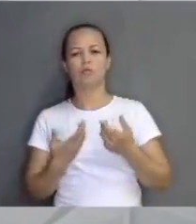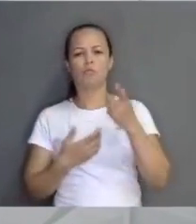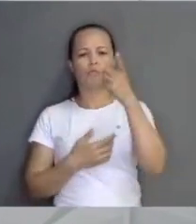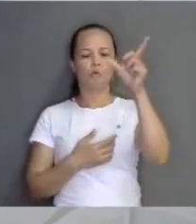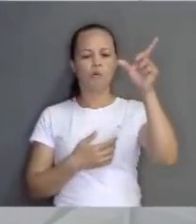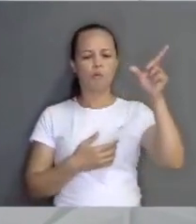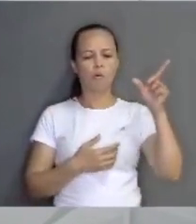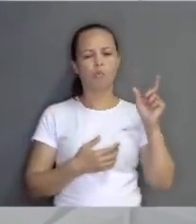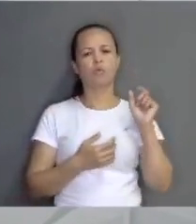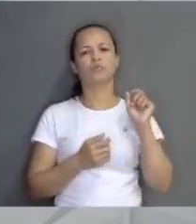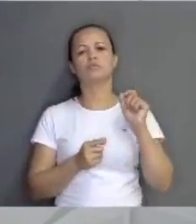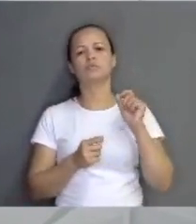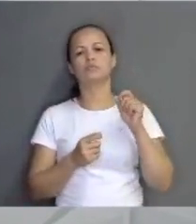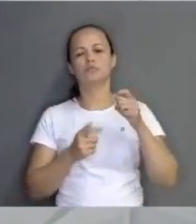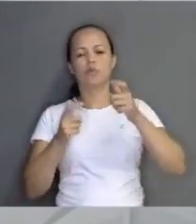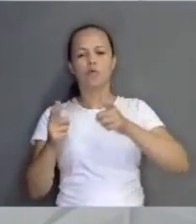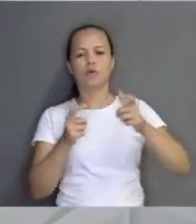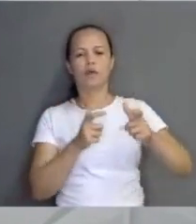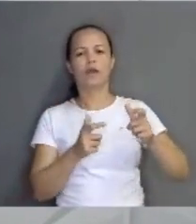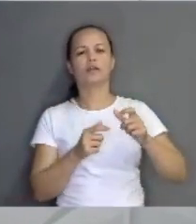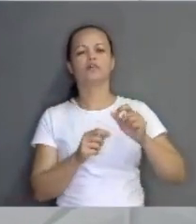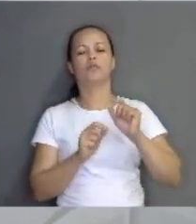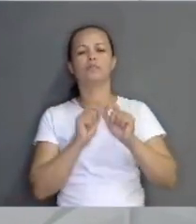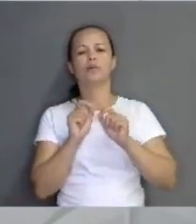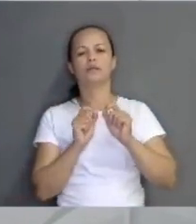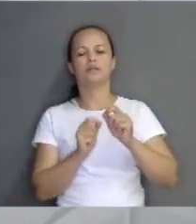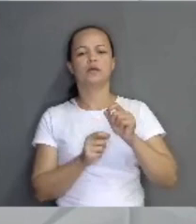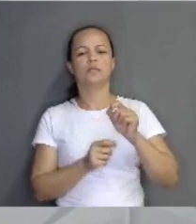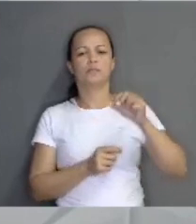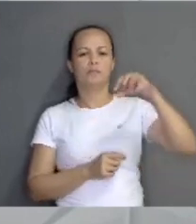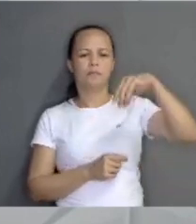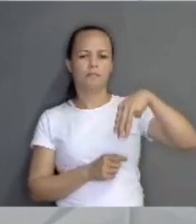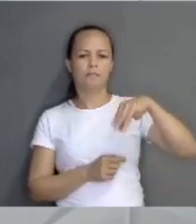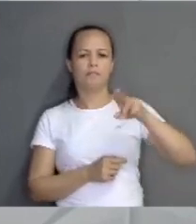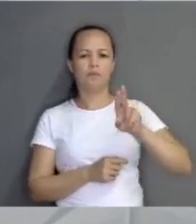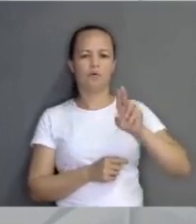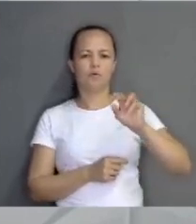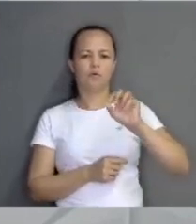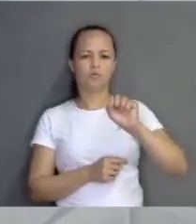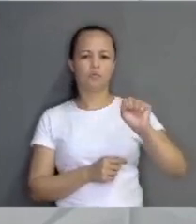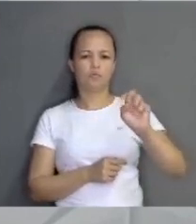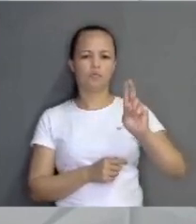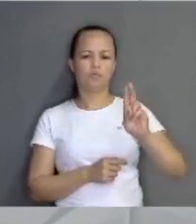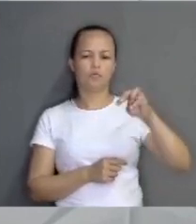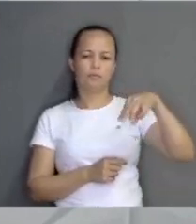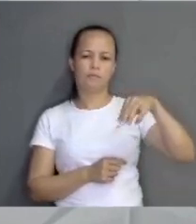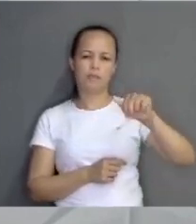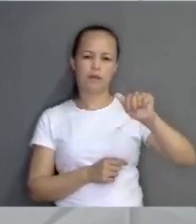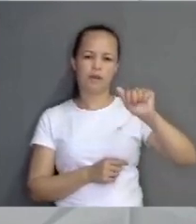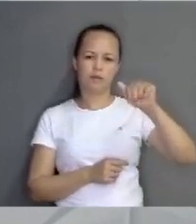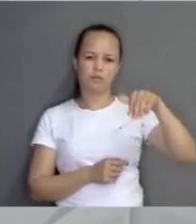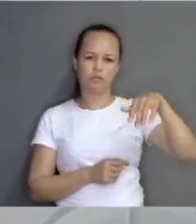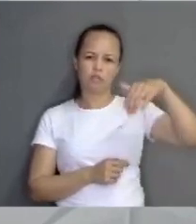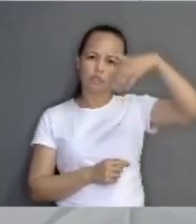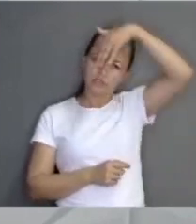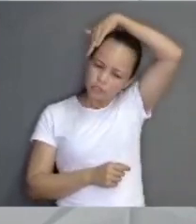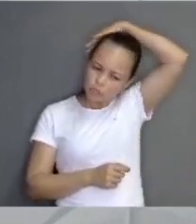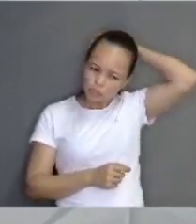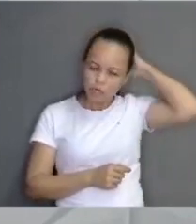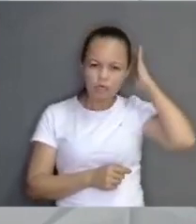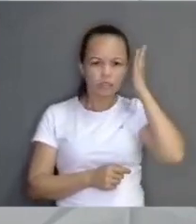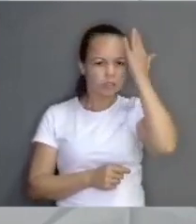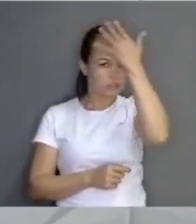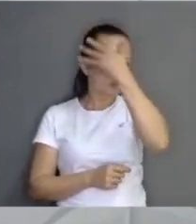que tem os muçulmanos, que usam aquelas turcas, né? Aquelas roupas, aqueles véus. A cultura não é